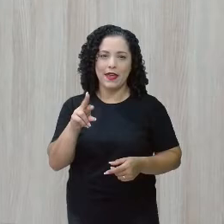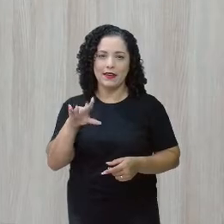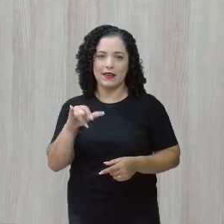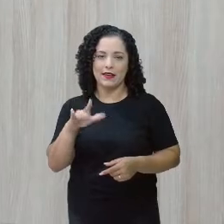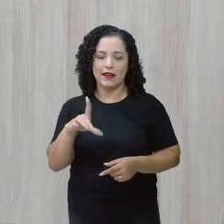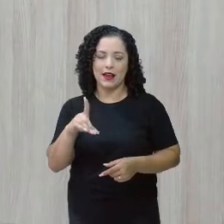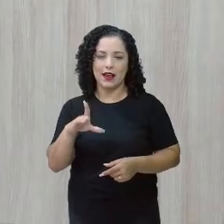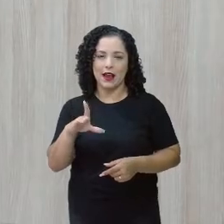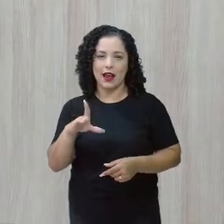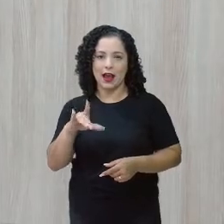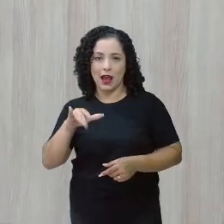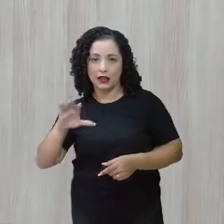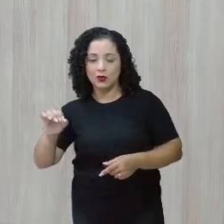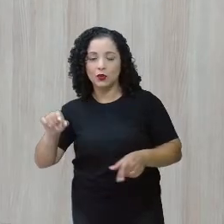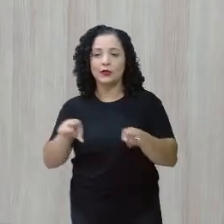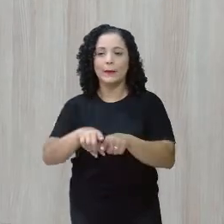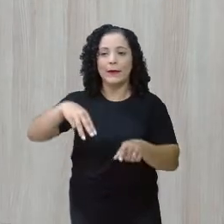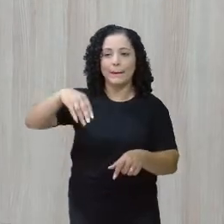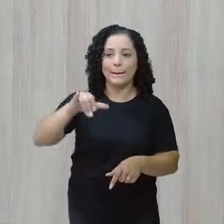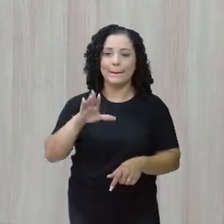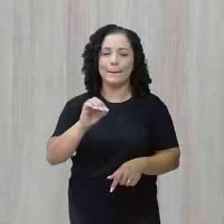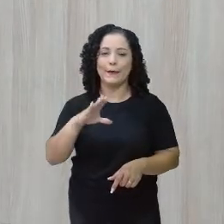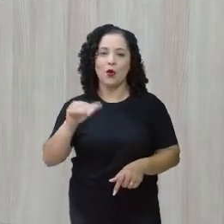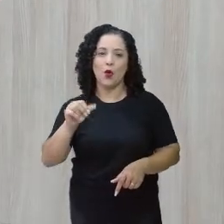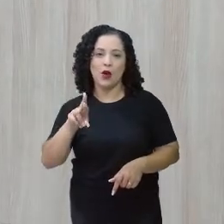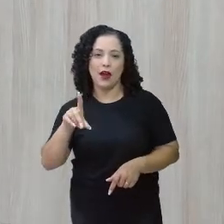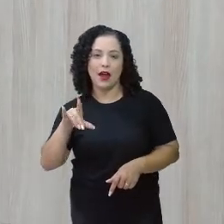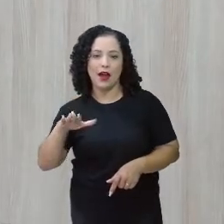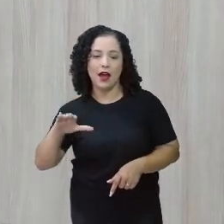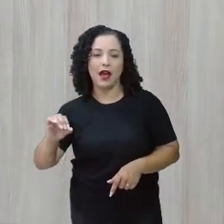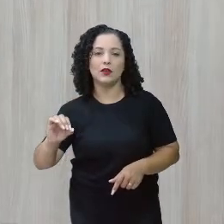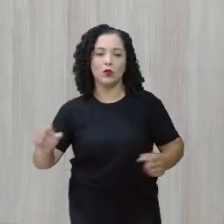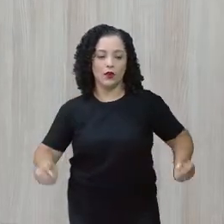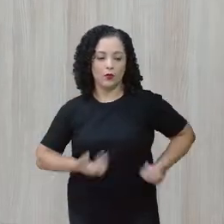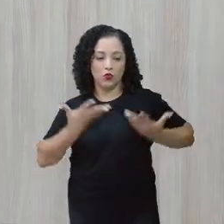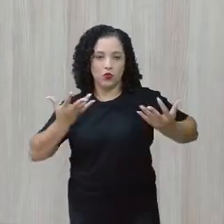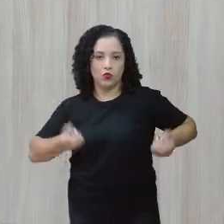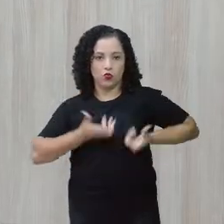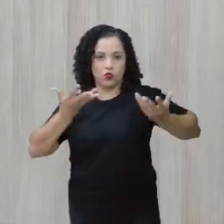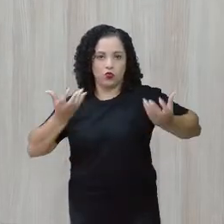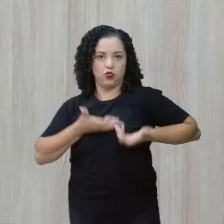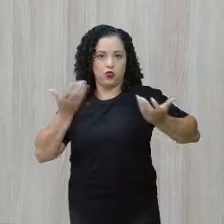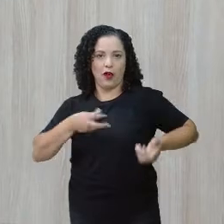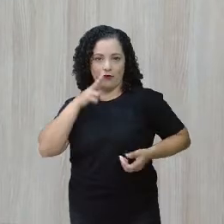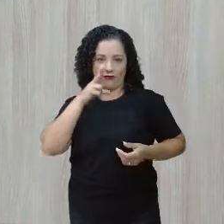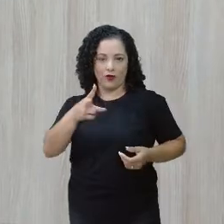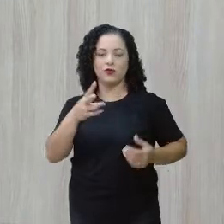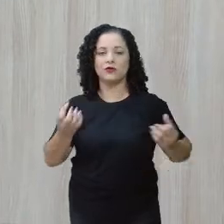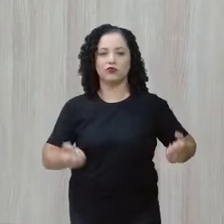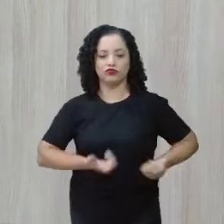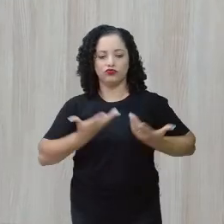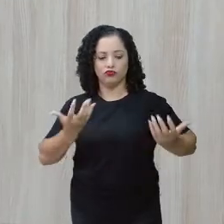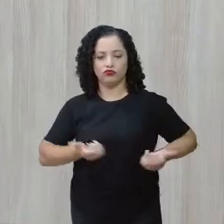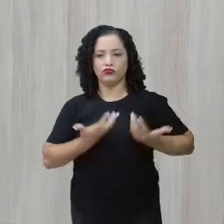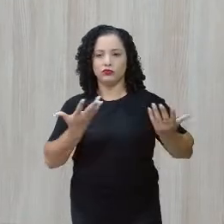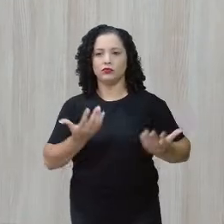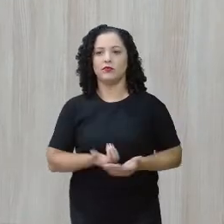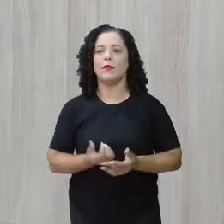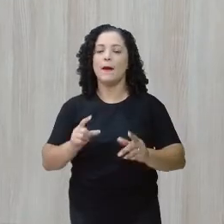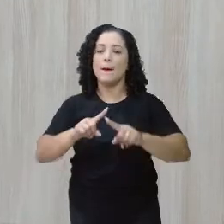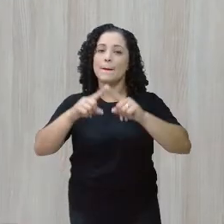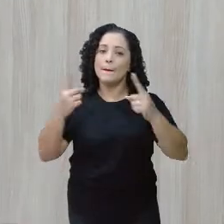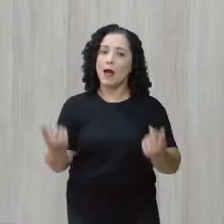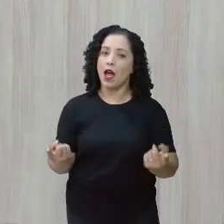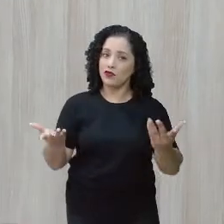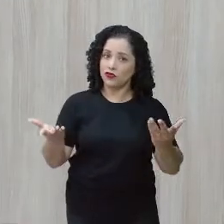órgãos. E o miocárdio, essa força maior para impulsionar. Agora, além do coração,